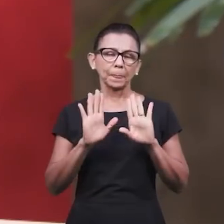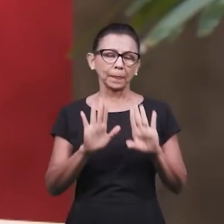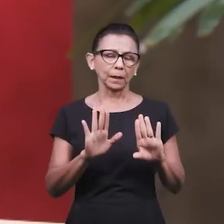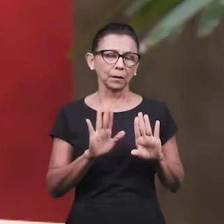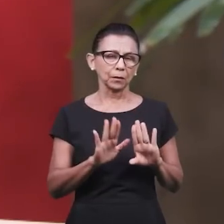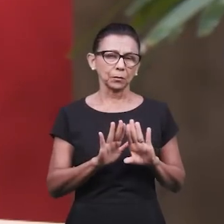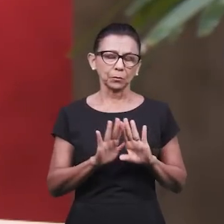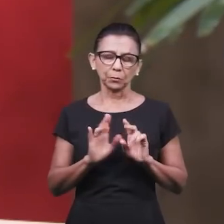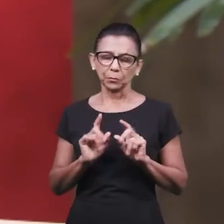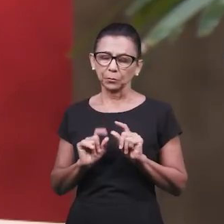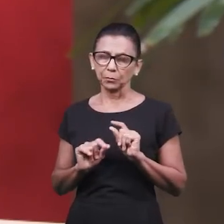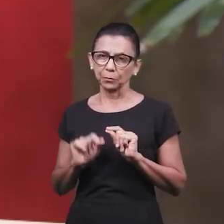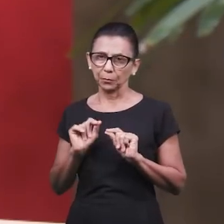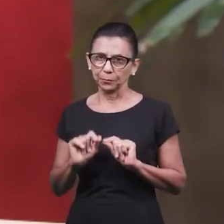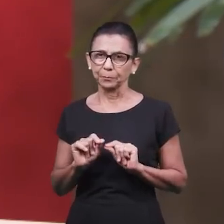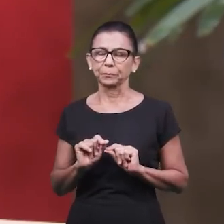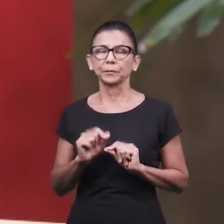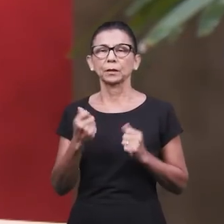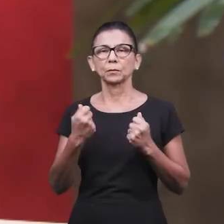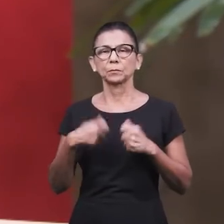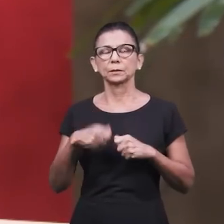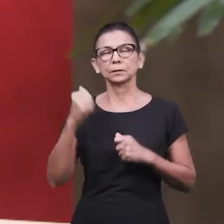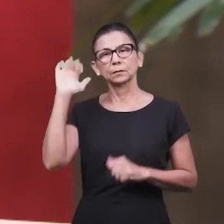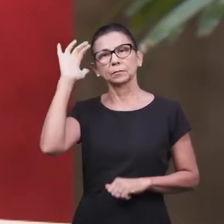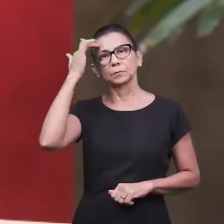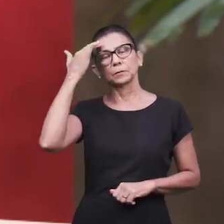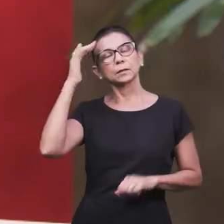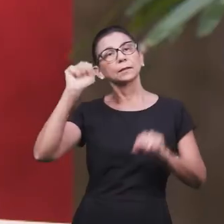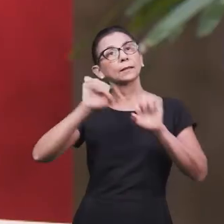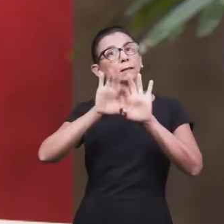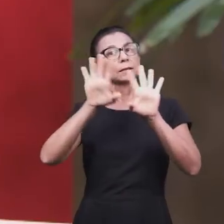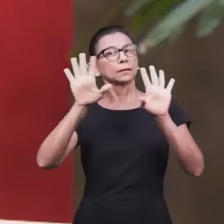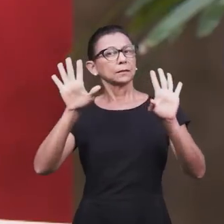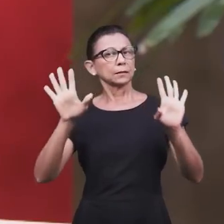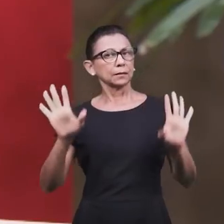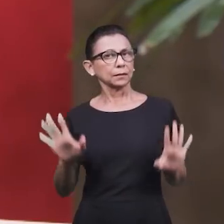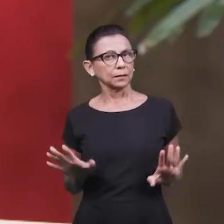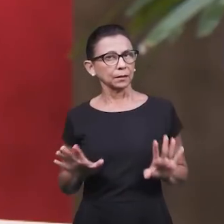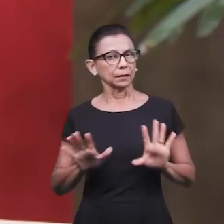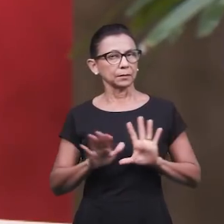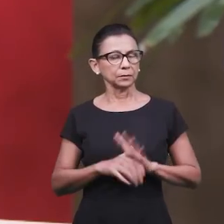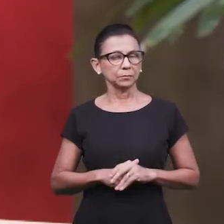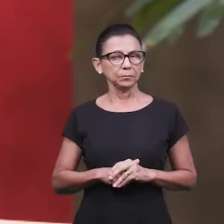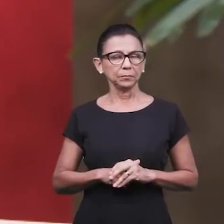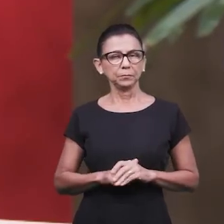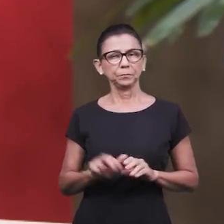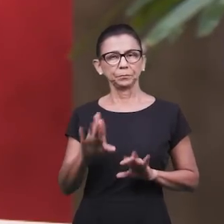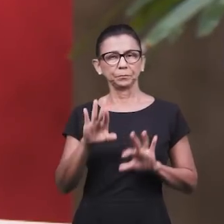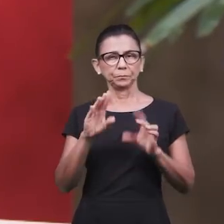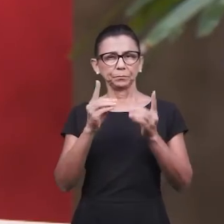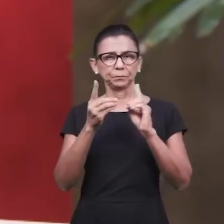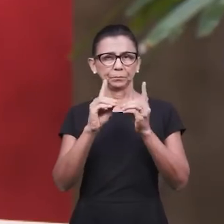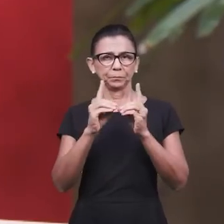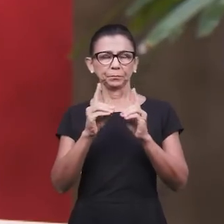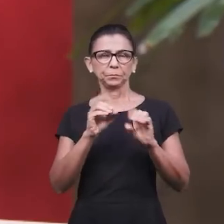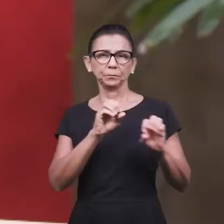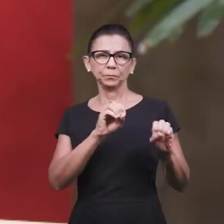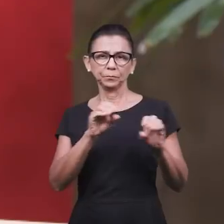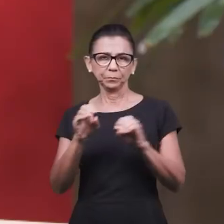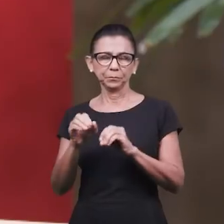coisa que nós temos que entender com clareza, e a gente fala às vezes até de forma didática para